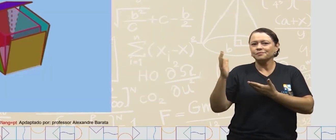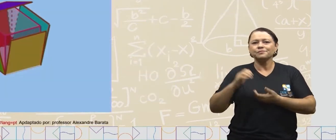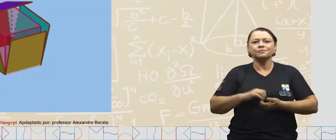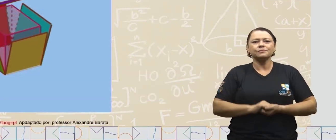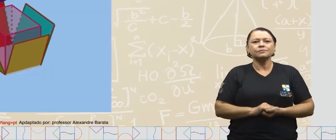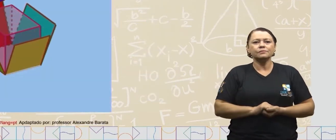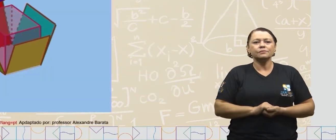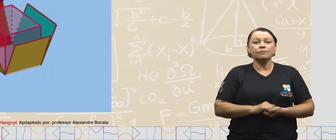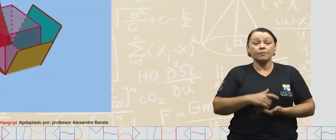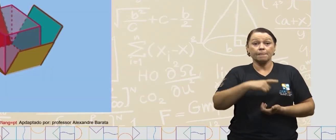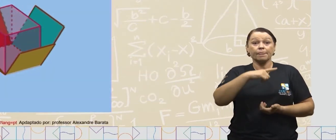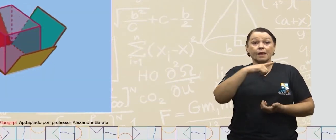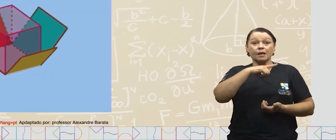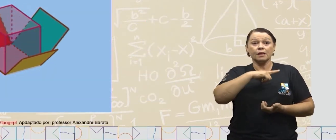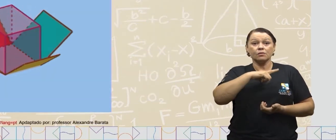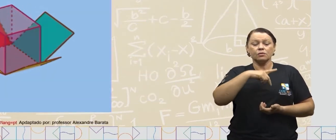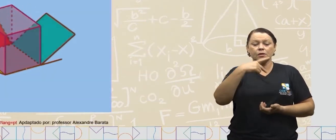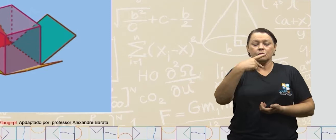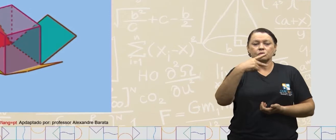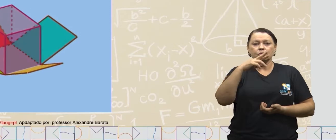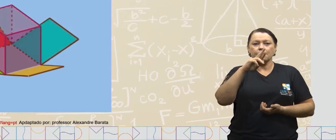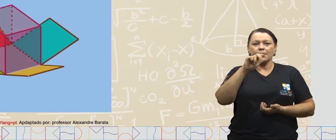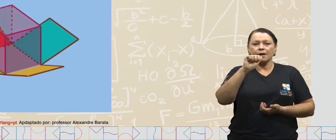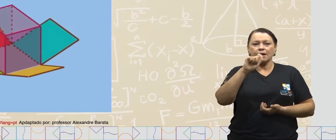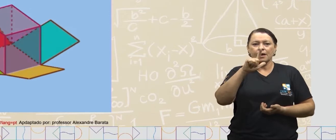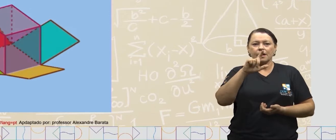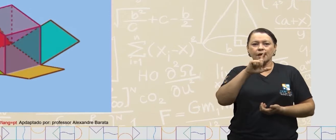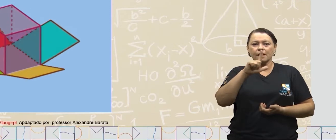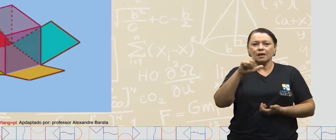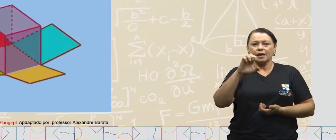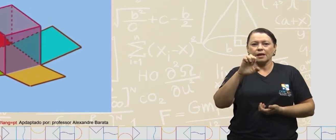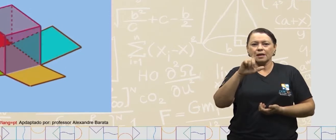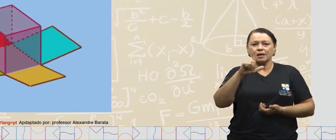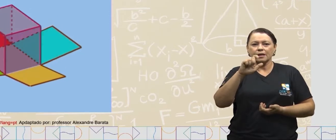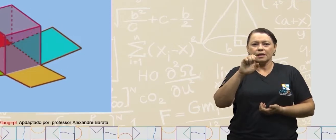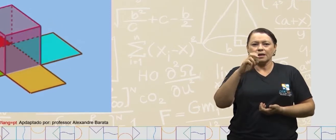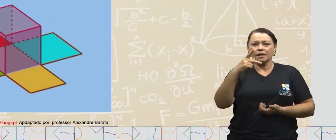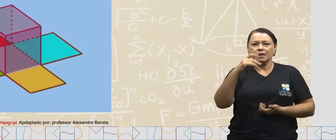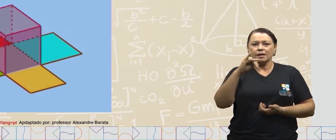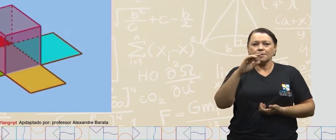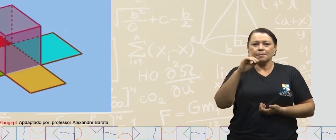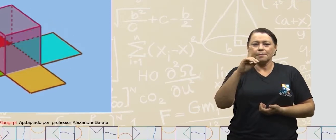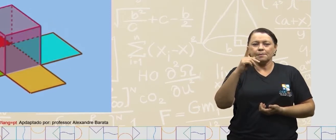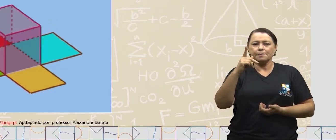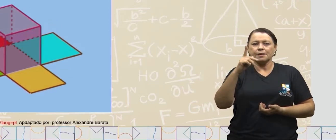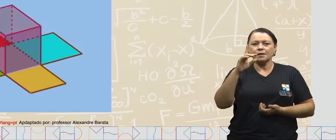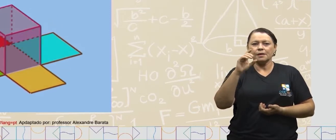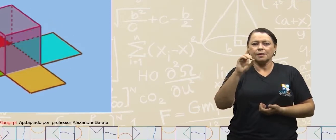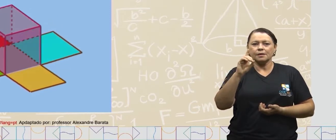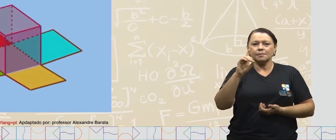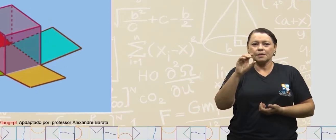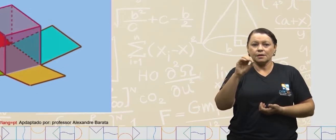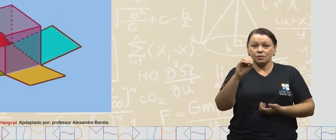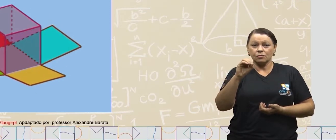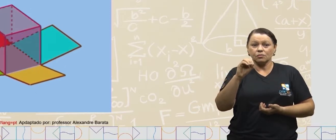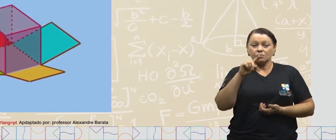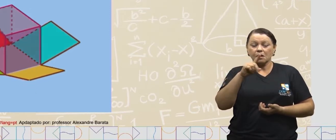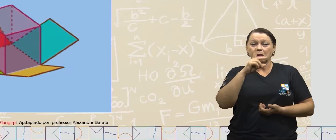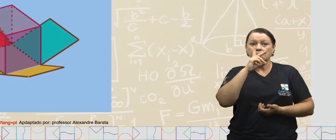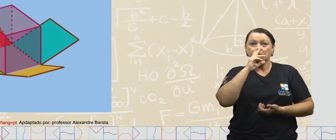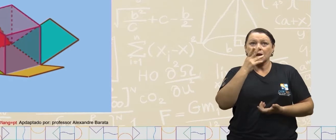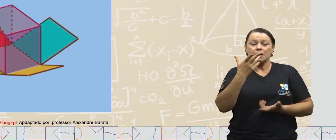Aqui temos um paralelepípedo, o formato da caixa de leite. Observe a